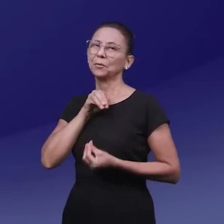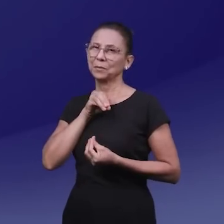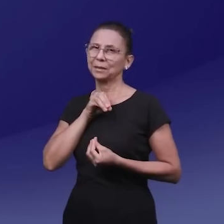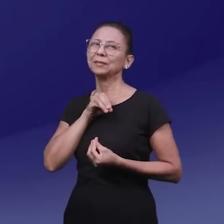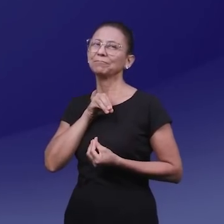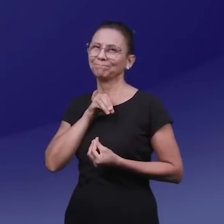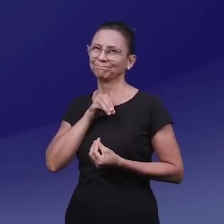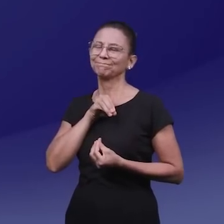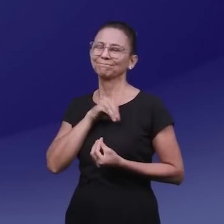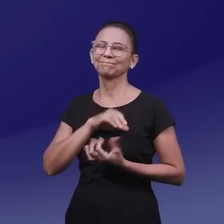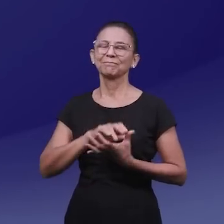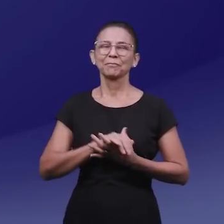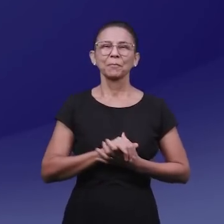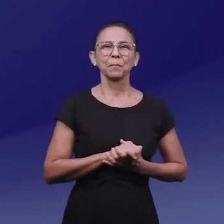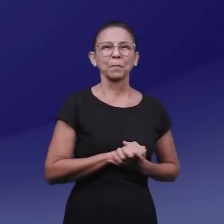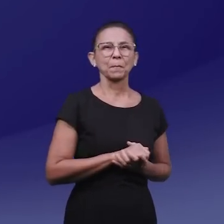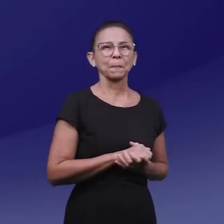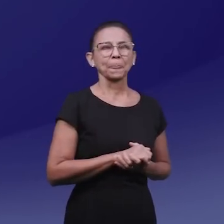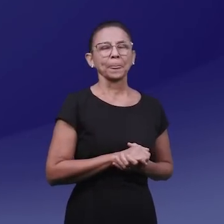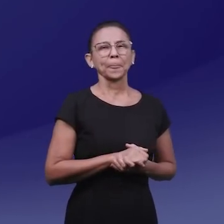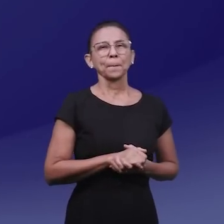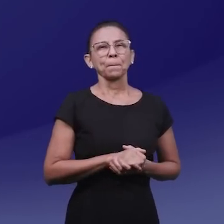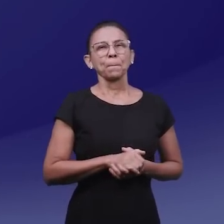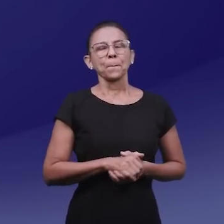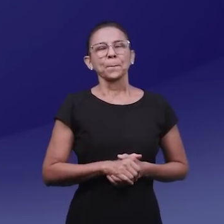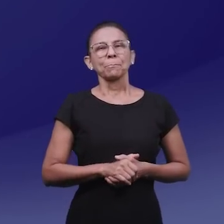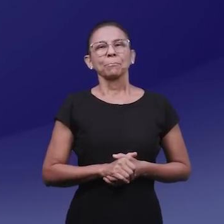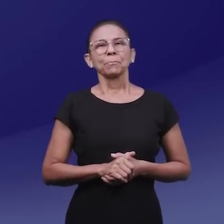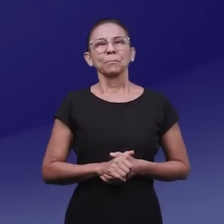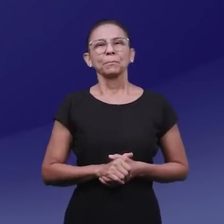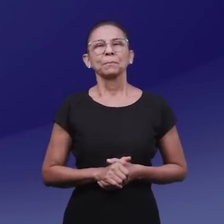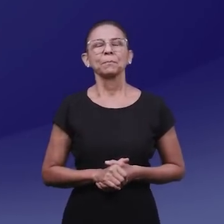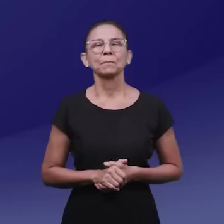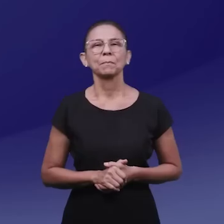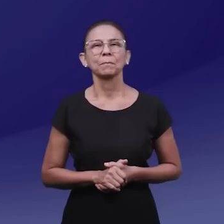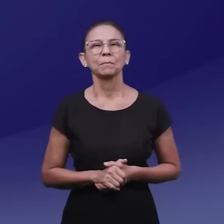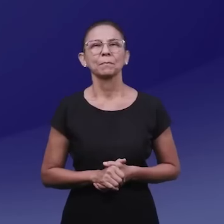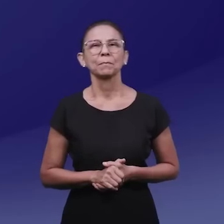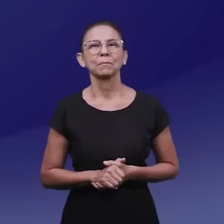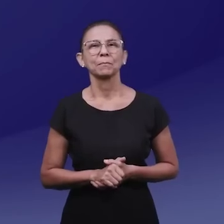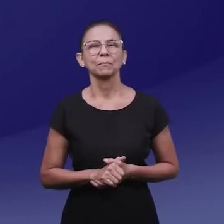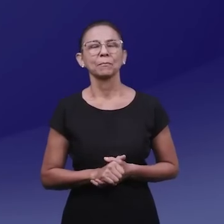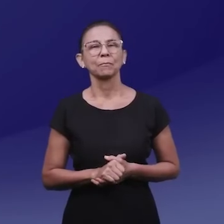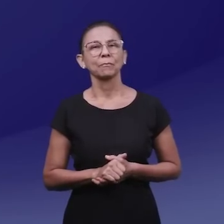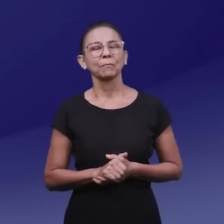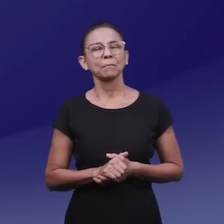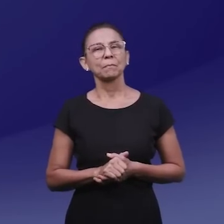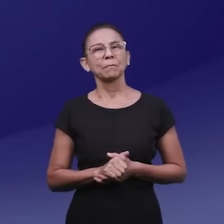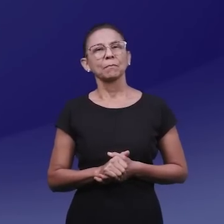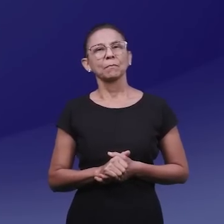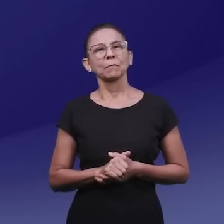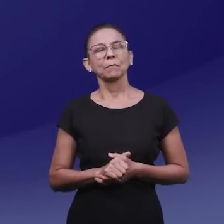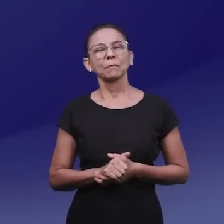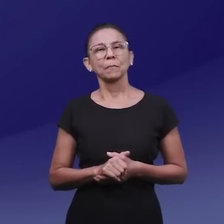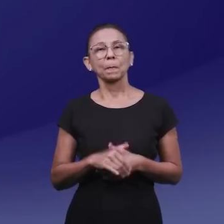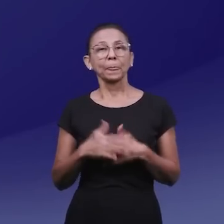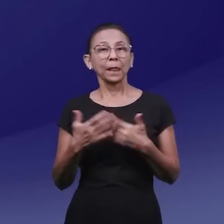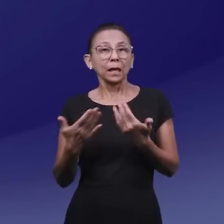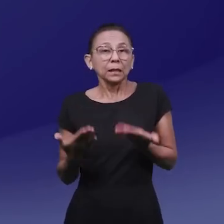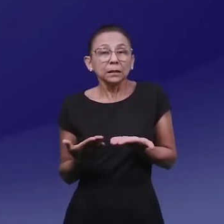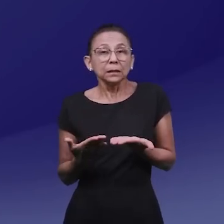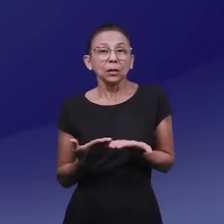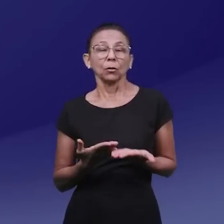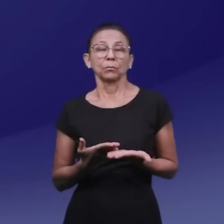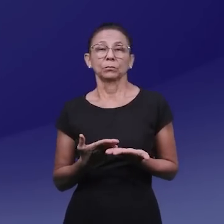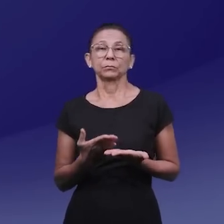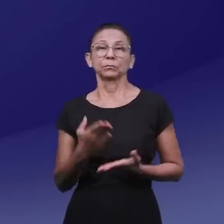fazendo esse paralelo para que a gente possa entender que a resposta vem da parte do Senhor. Né? E